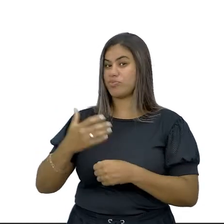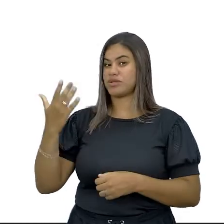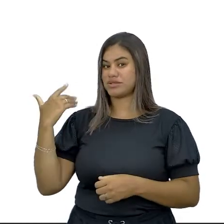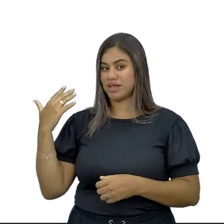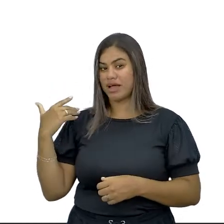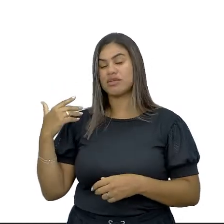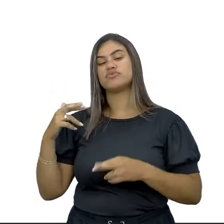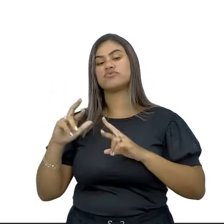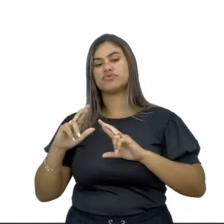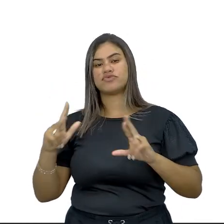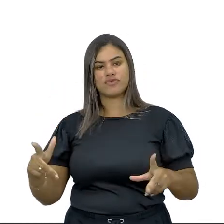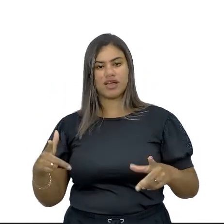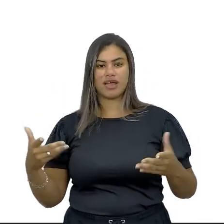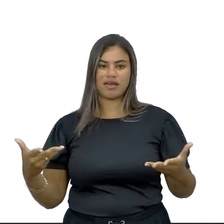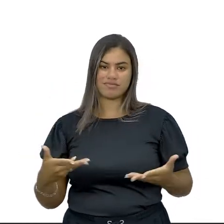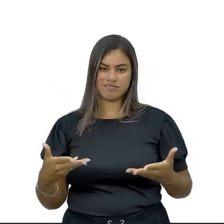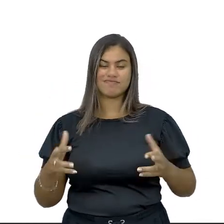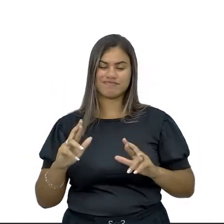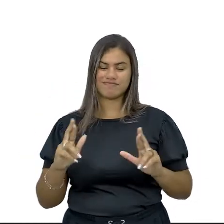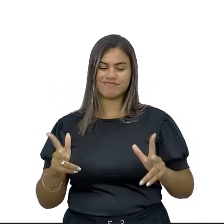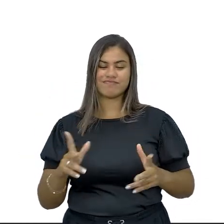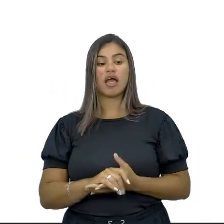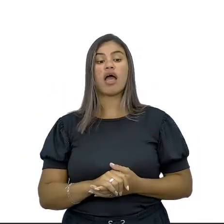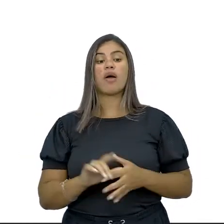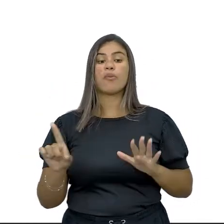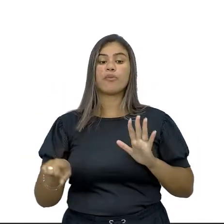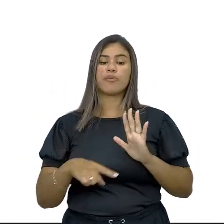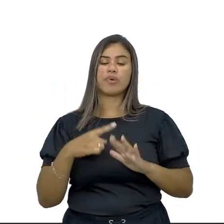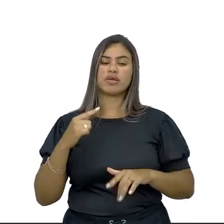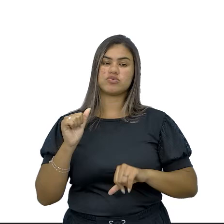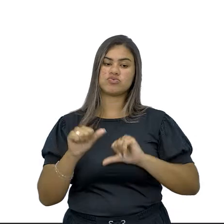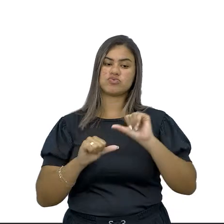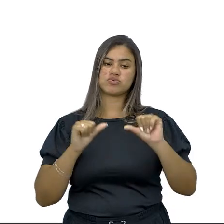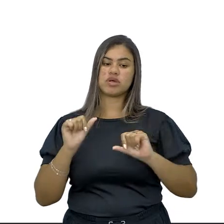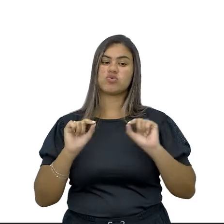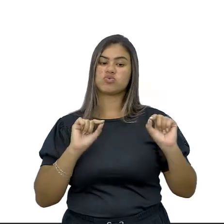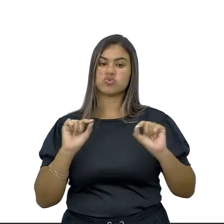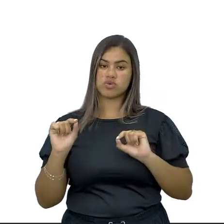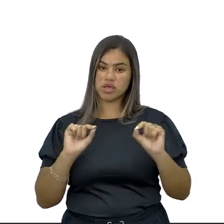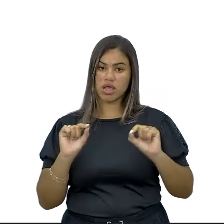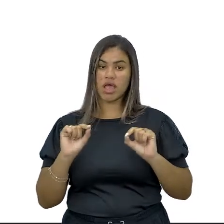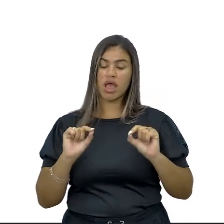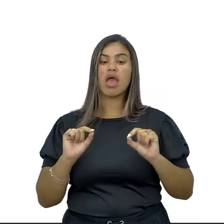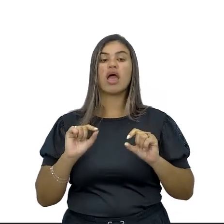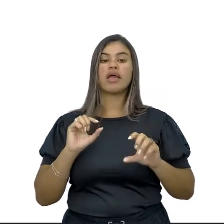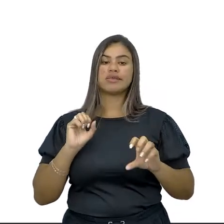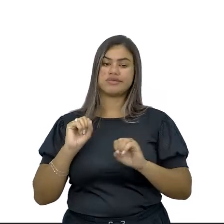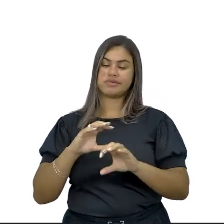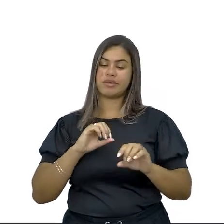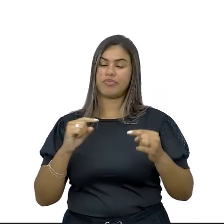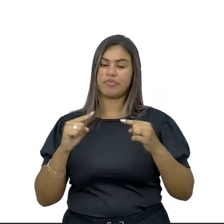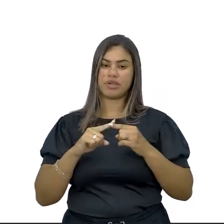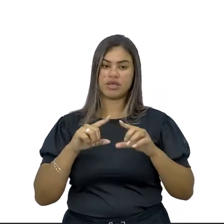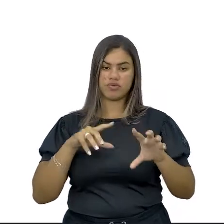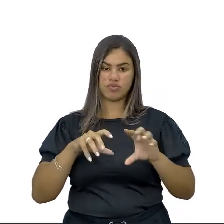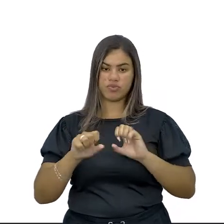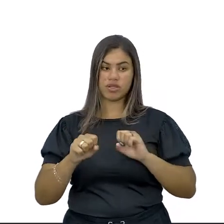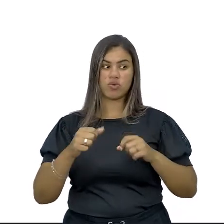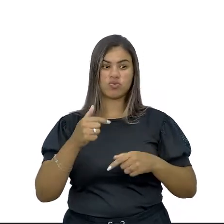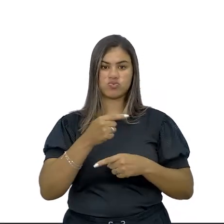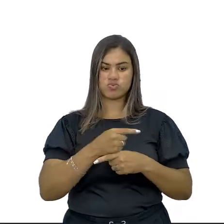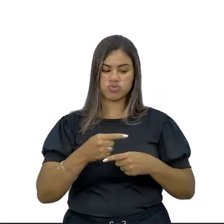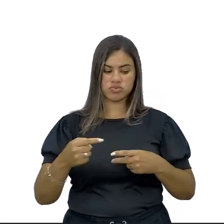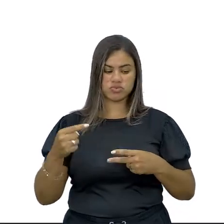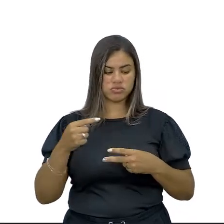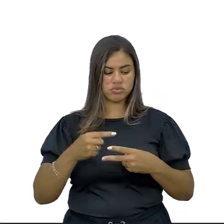mesmo? A primeira mudança é que agora as nossas formações serão semanais. Então, na